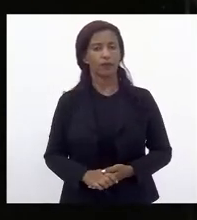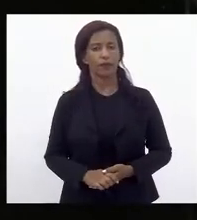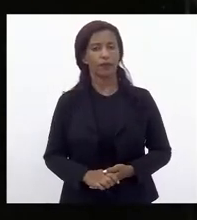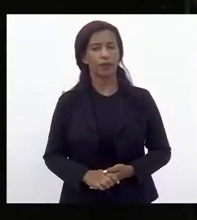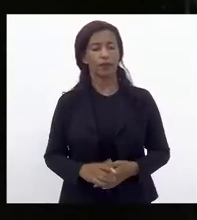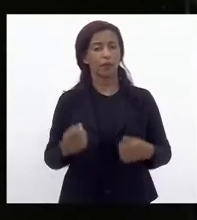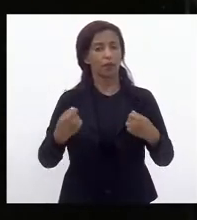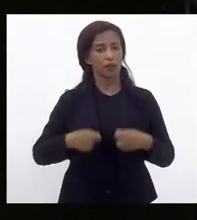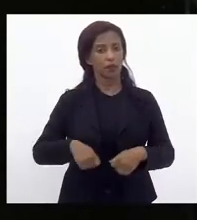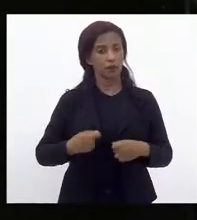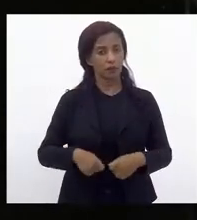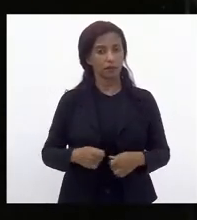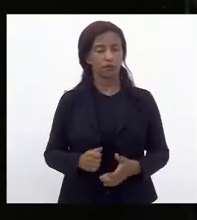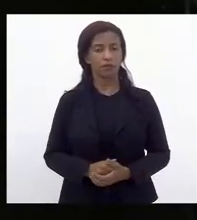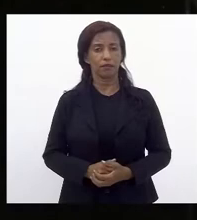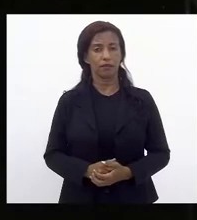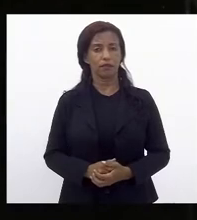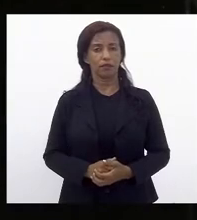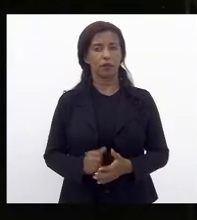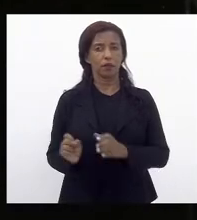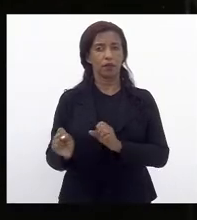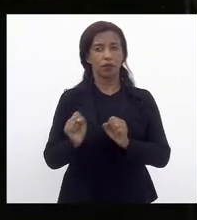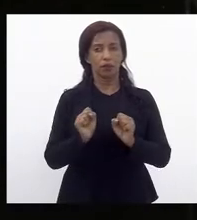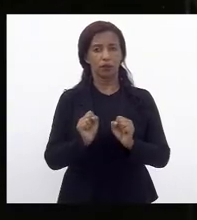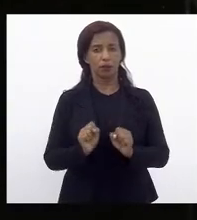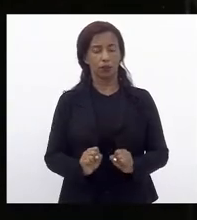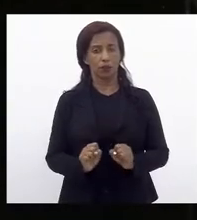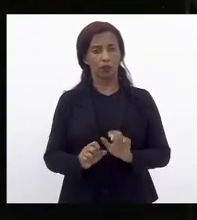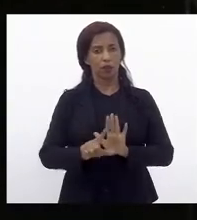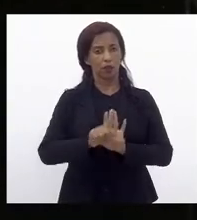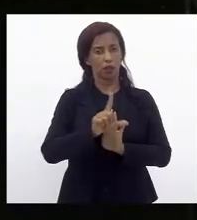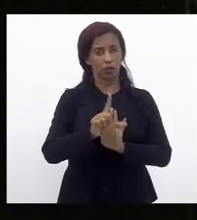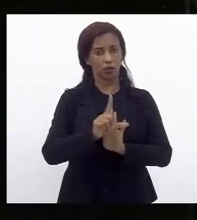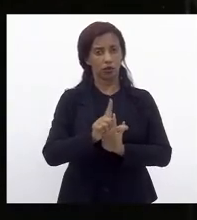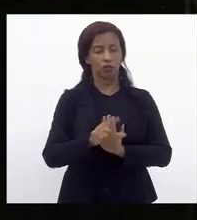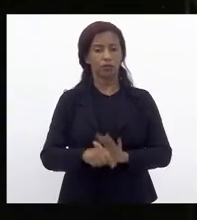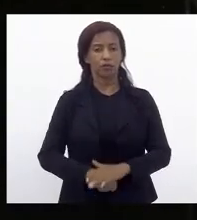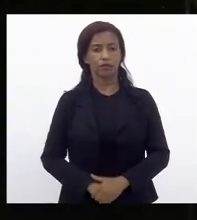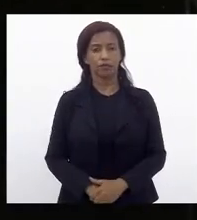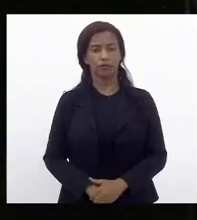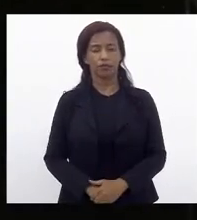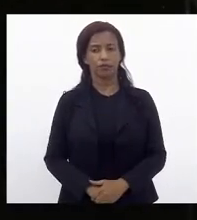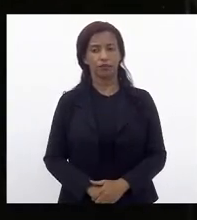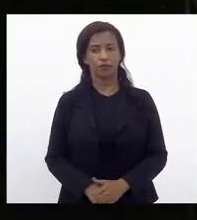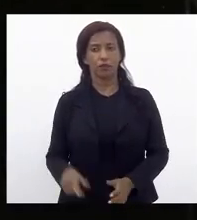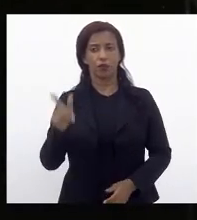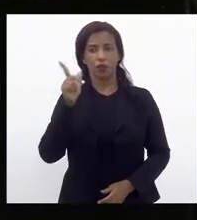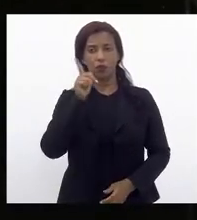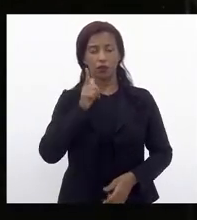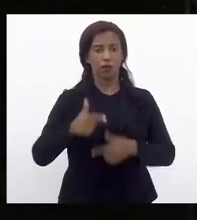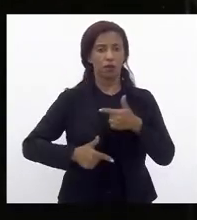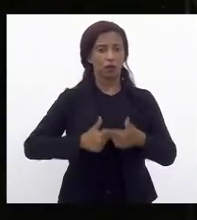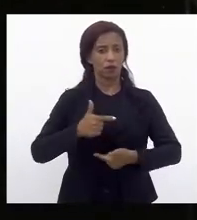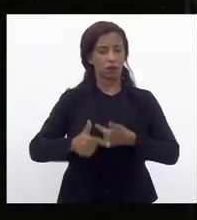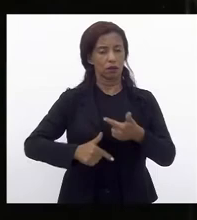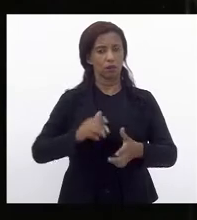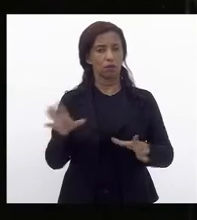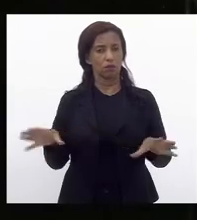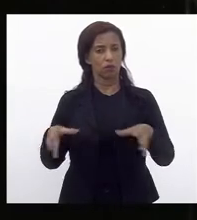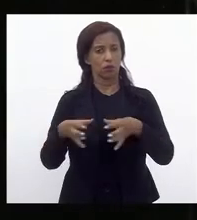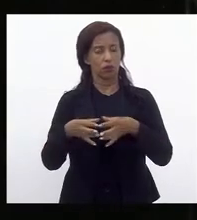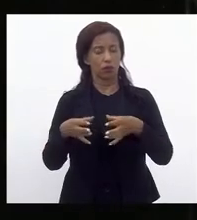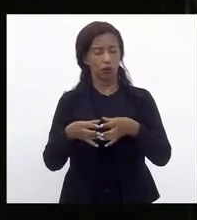É necessário que o poder legislativo consiga trabalhar em